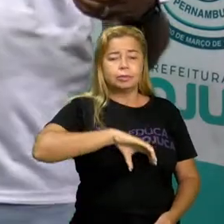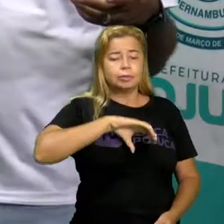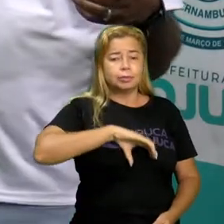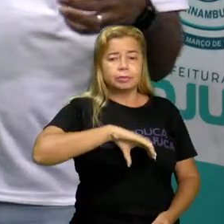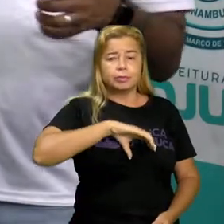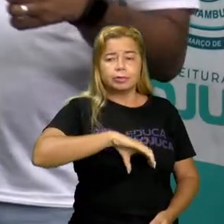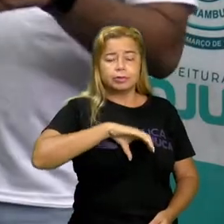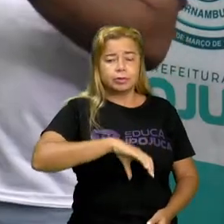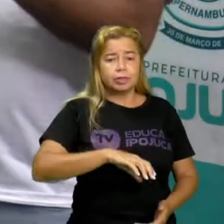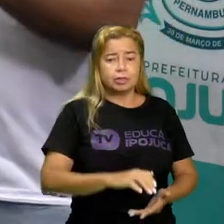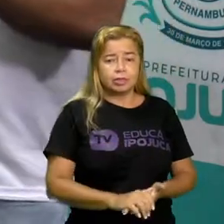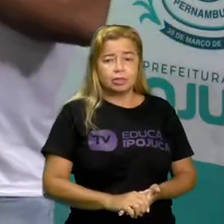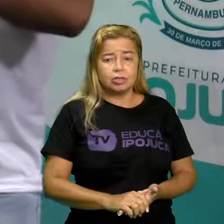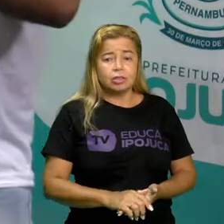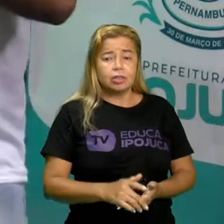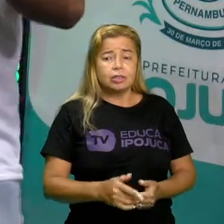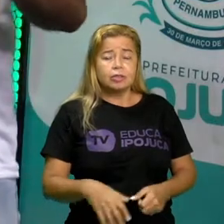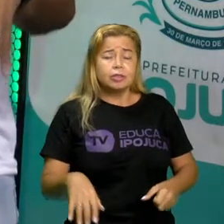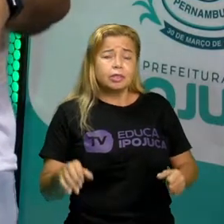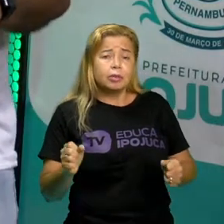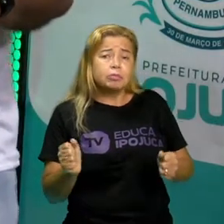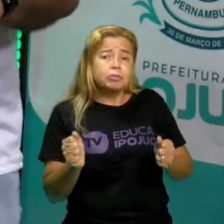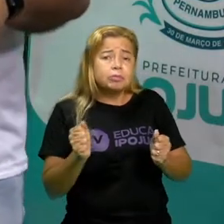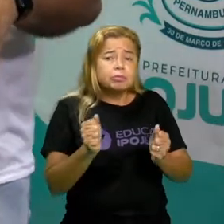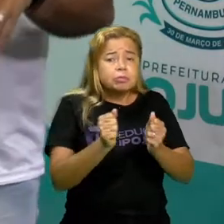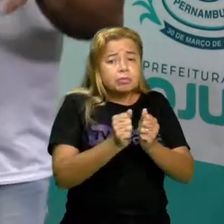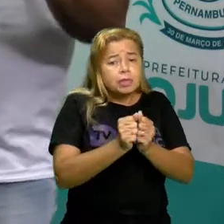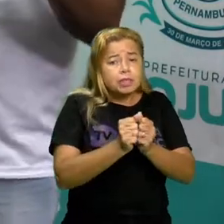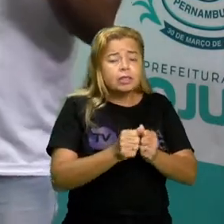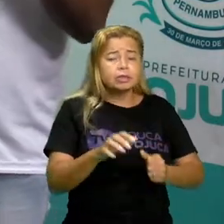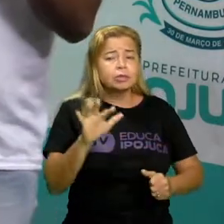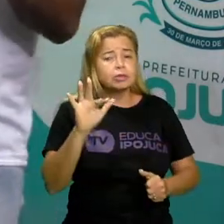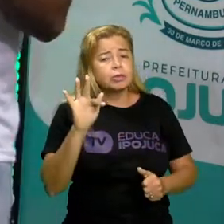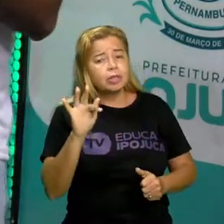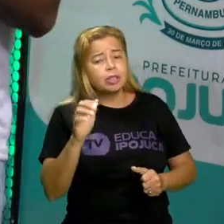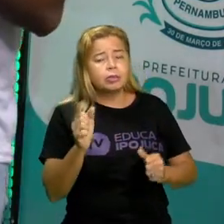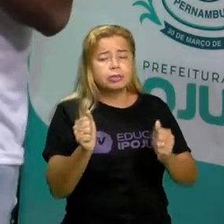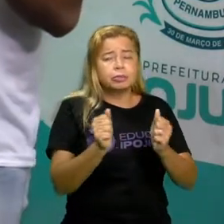do S, é bem próximo do F, mas não é nenhum desses sons. É como o